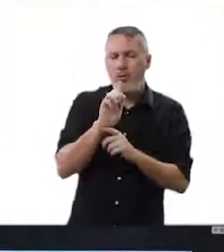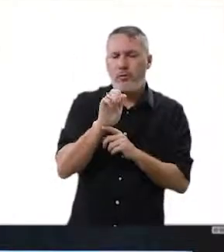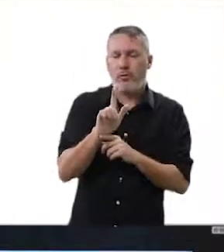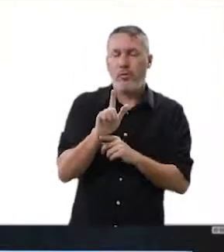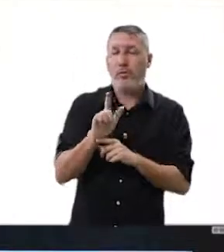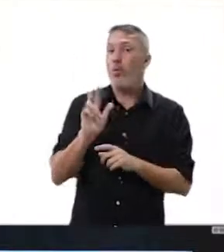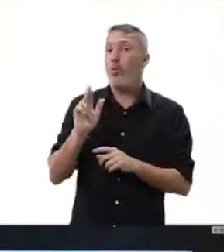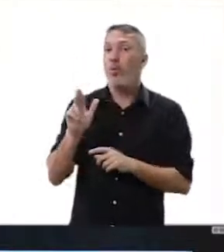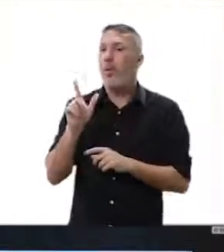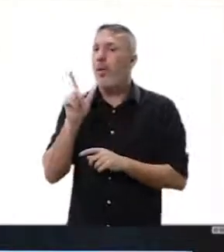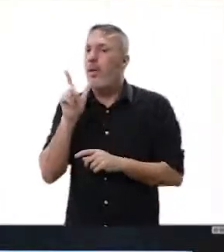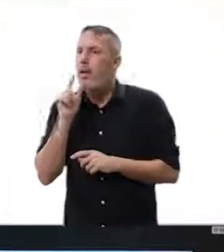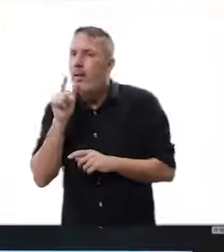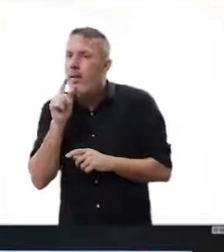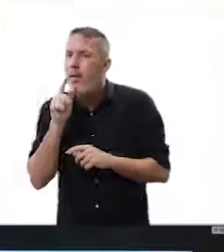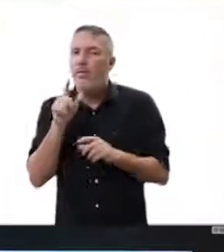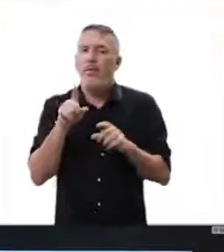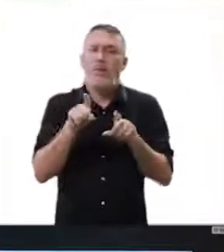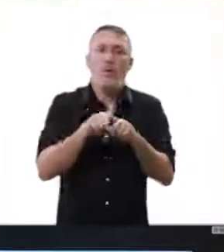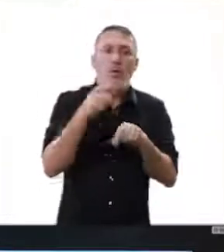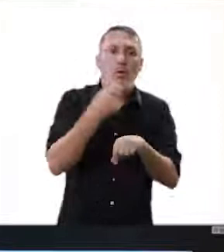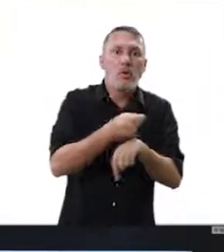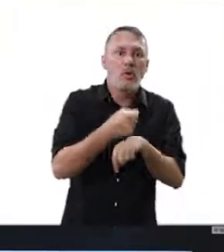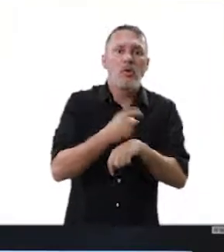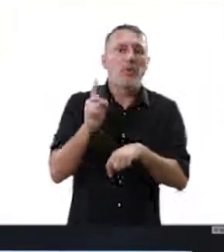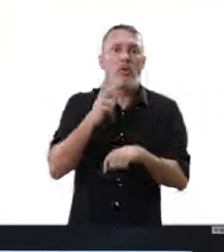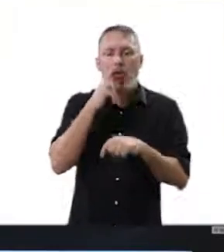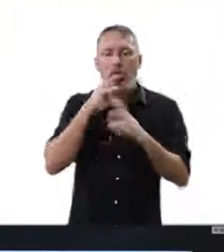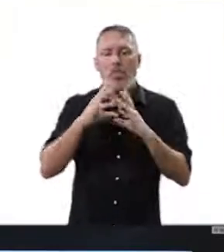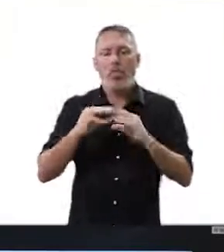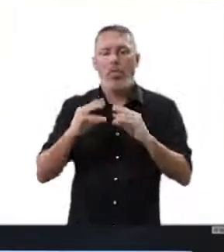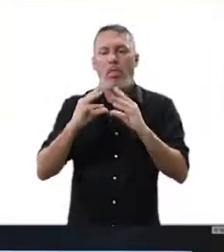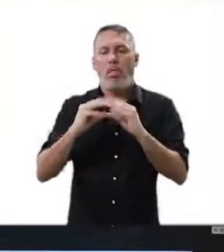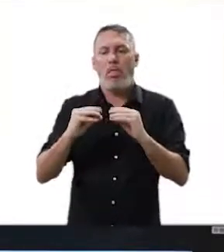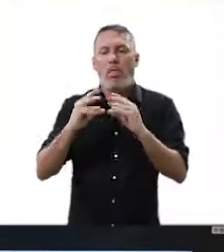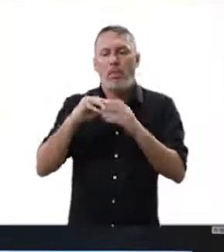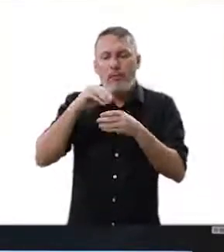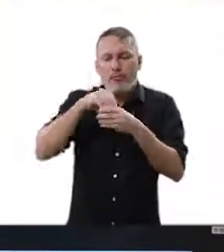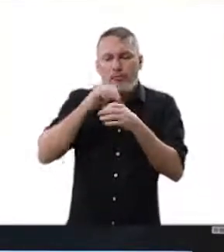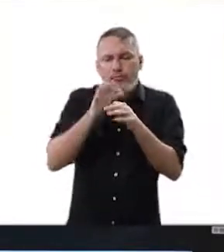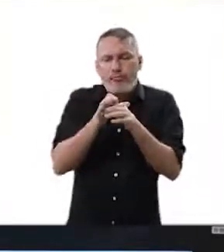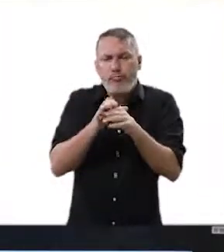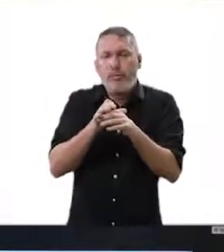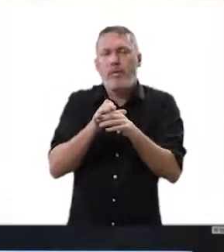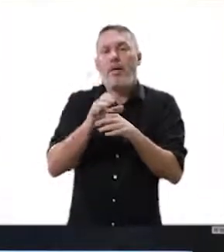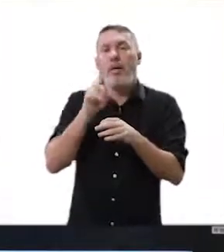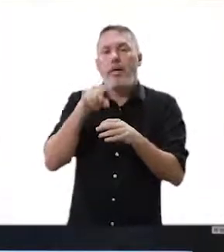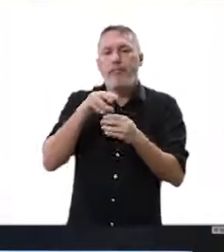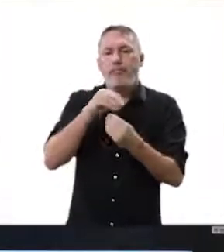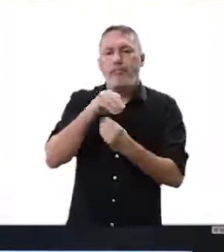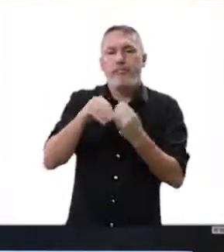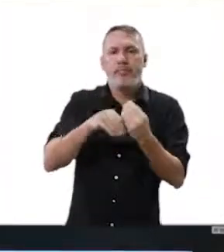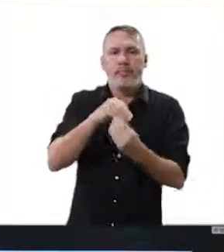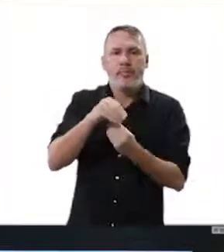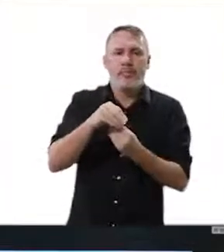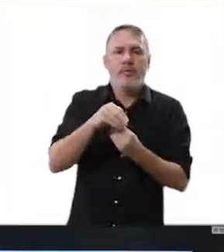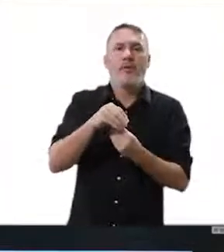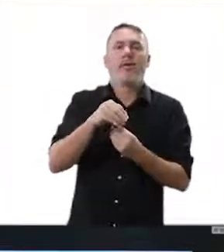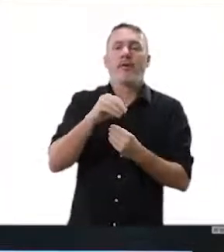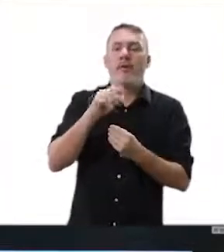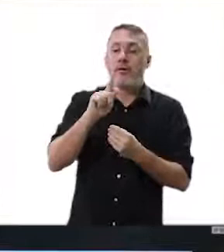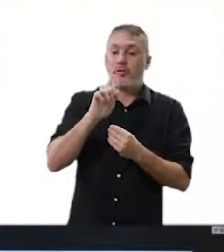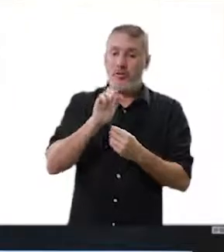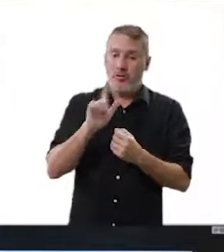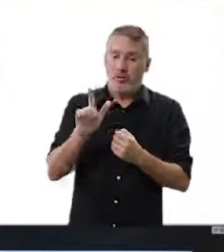constituinte básico é o material genético, que é o DNA. E aqui a gente tem uma importância enorme para a